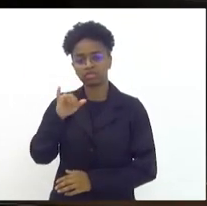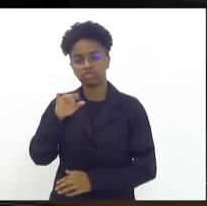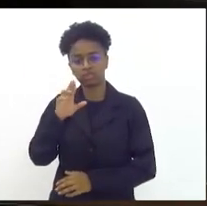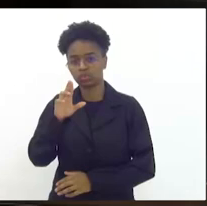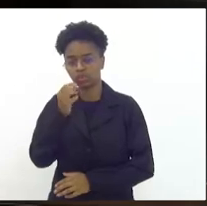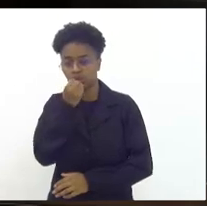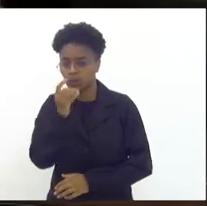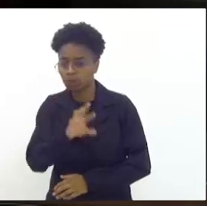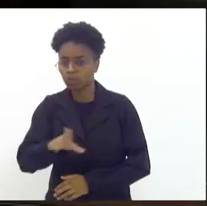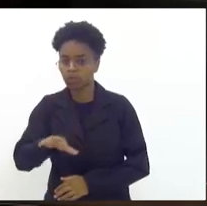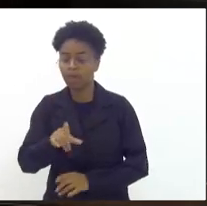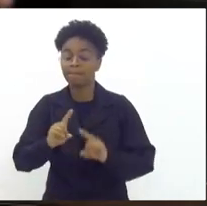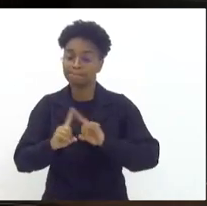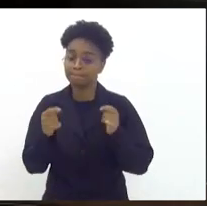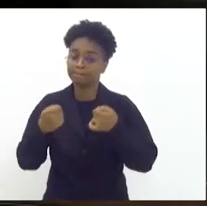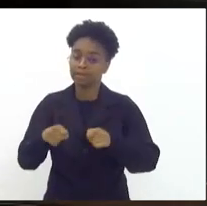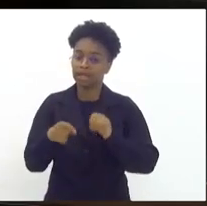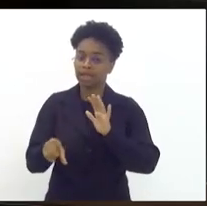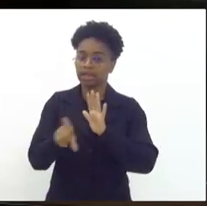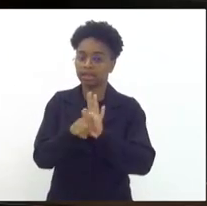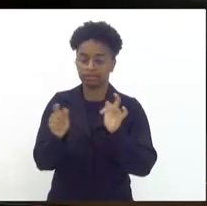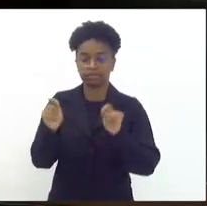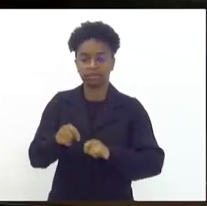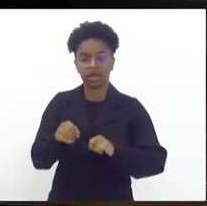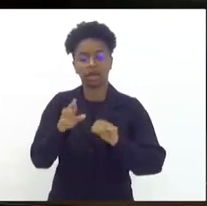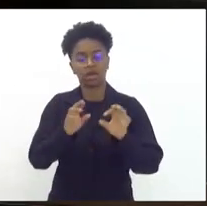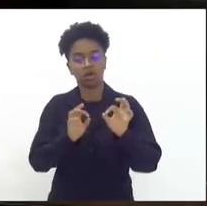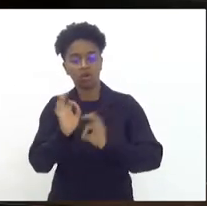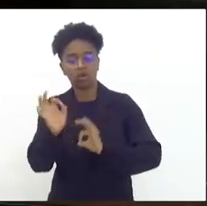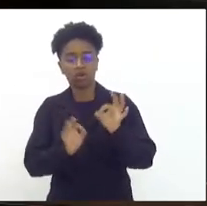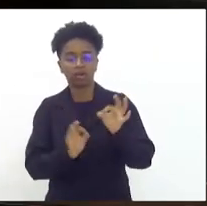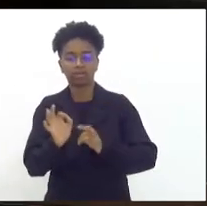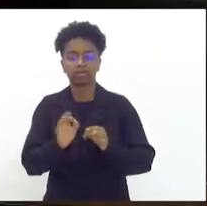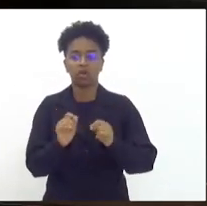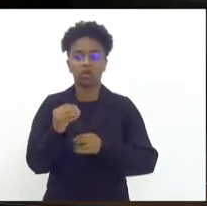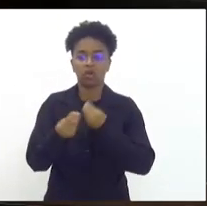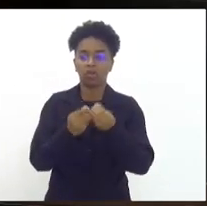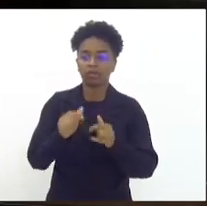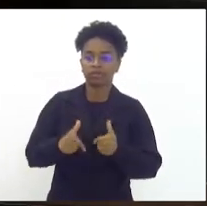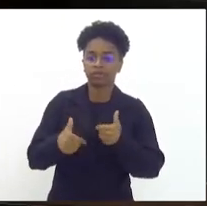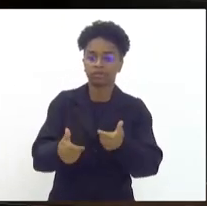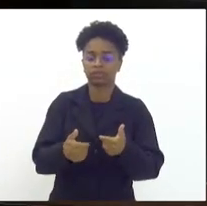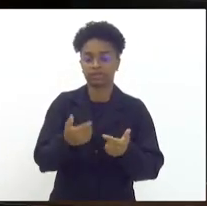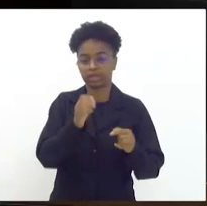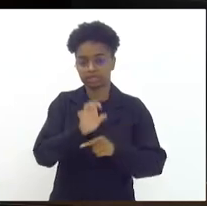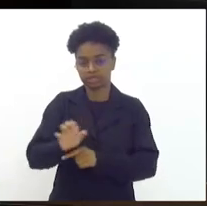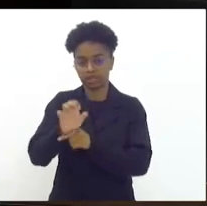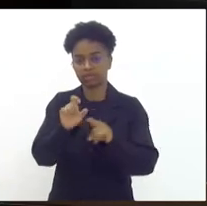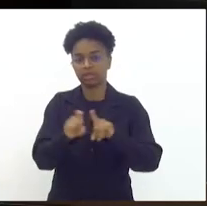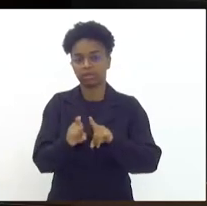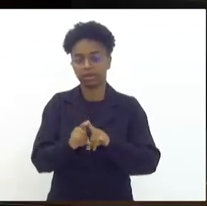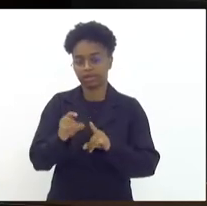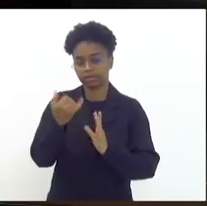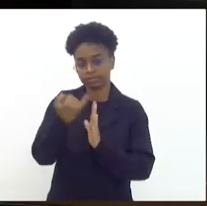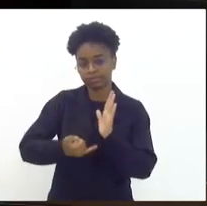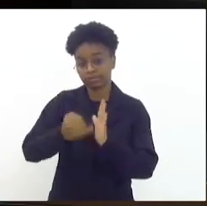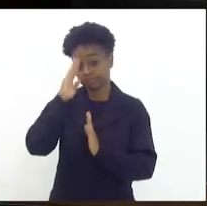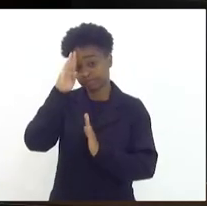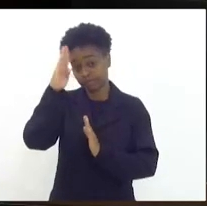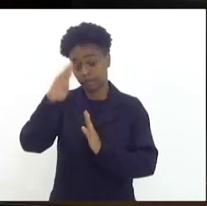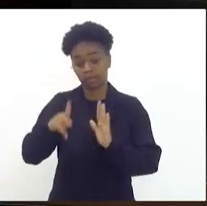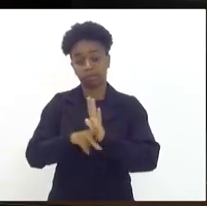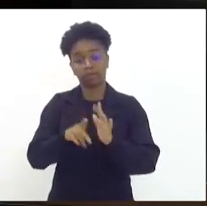complementar para regulamentar a atuação dos estados e esse imposto que vai ser o principal imposto dos estados e municípios né